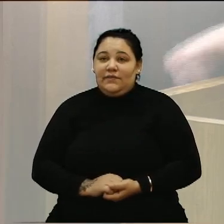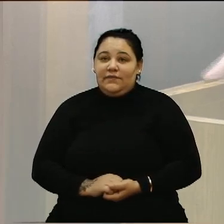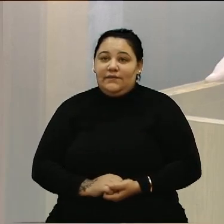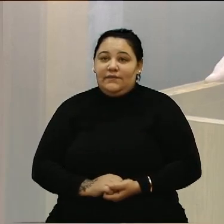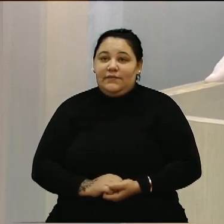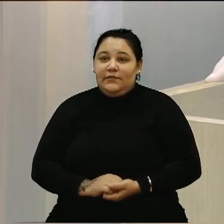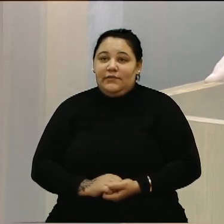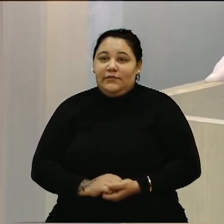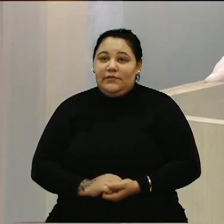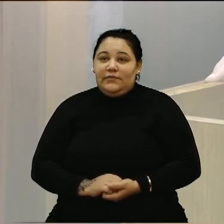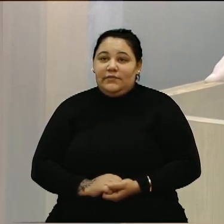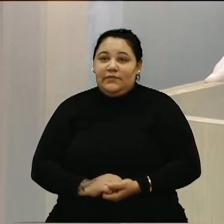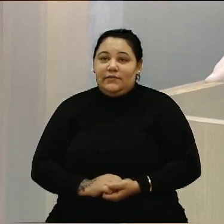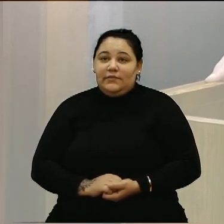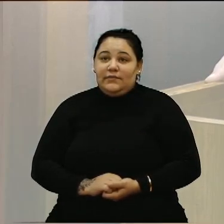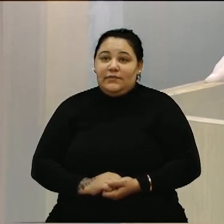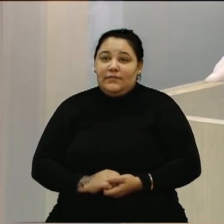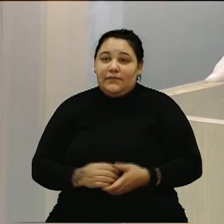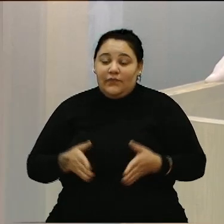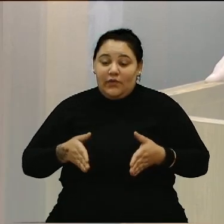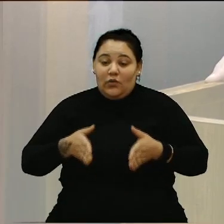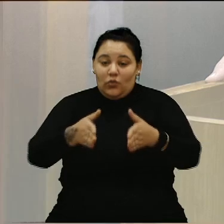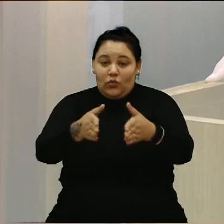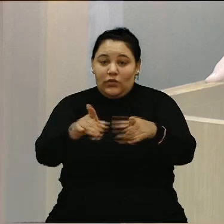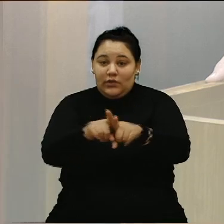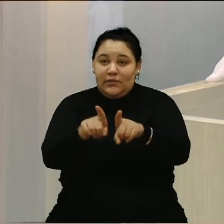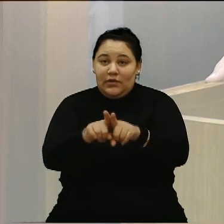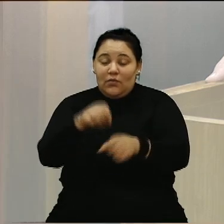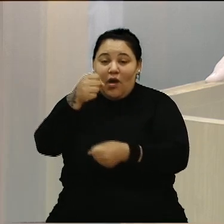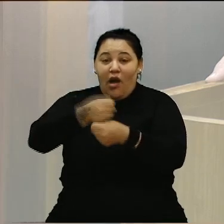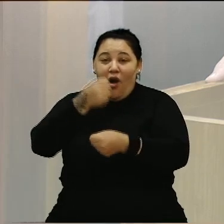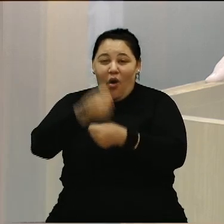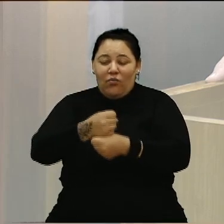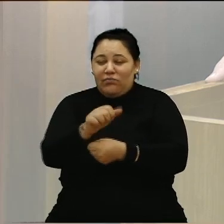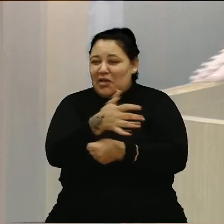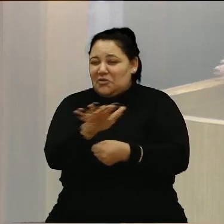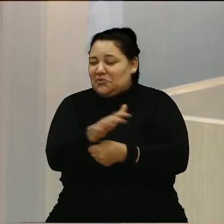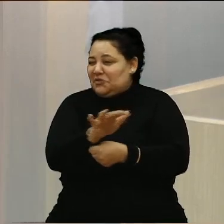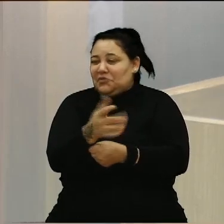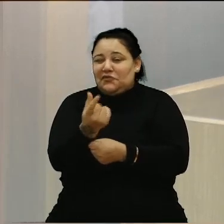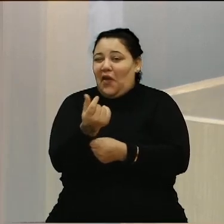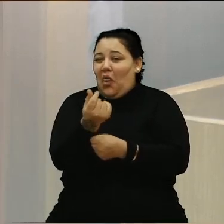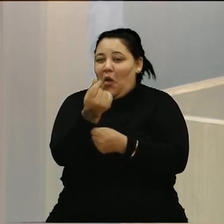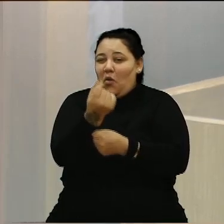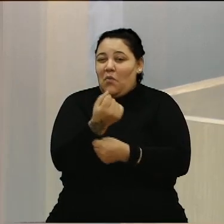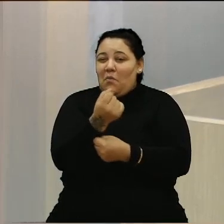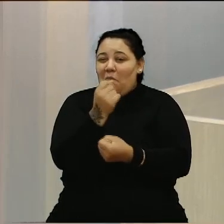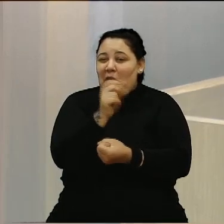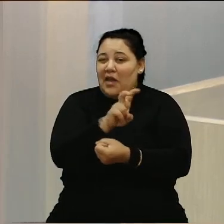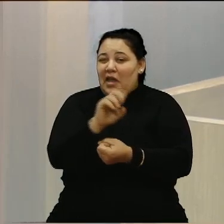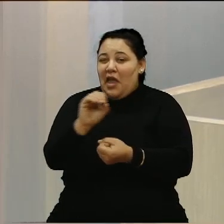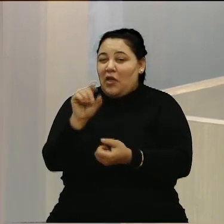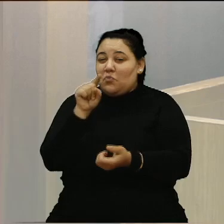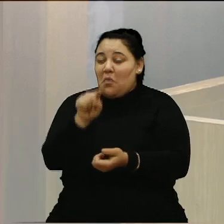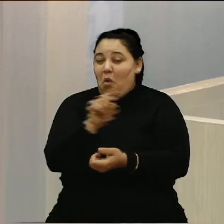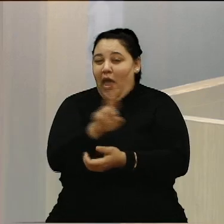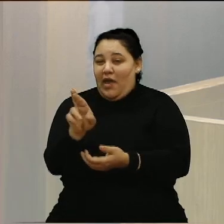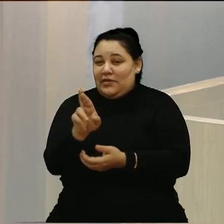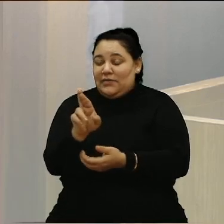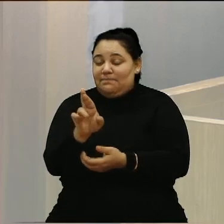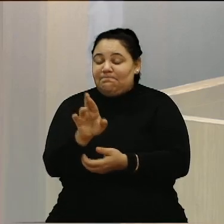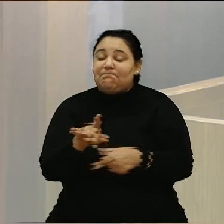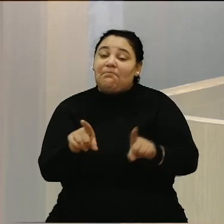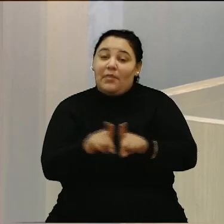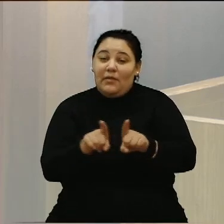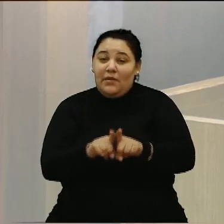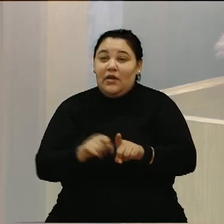Queiroz, na rua Cristóforo Rondon, uma obra que está estimada em mais de R$500 mil. E também